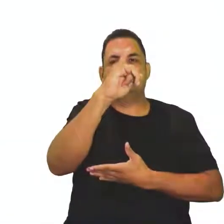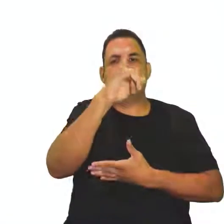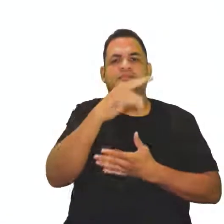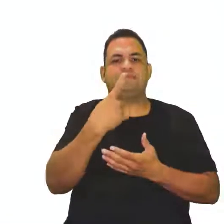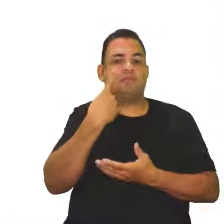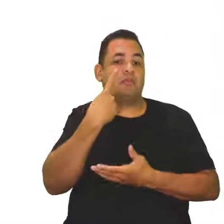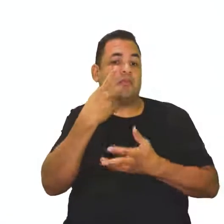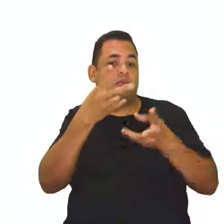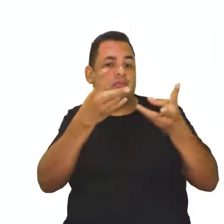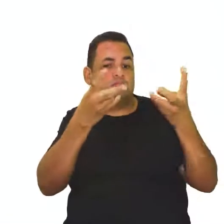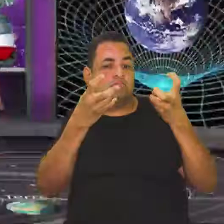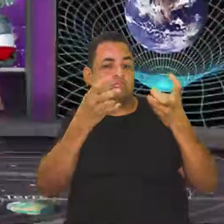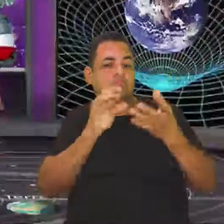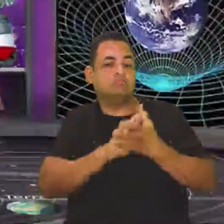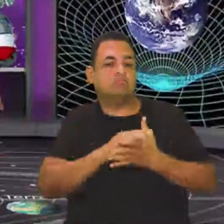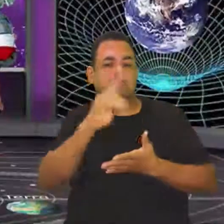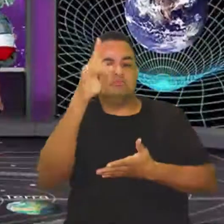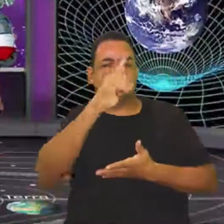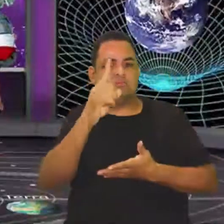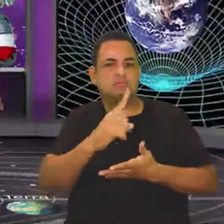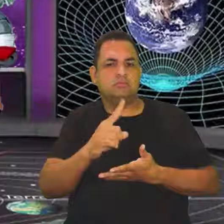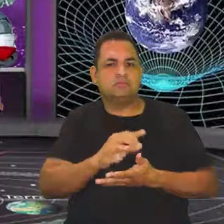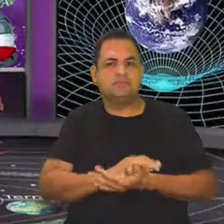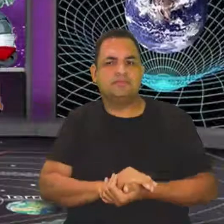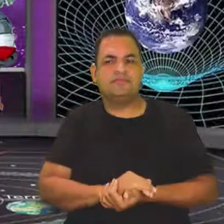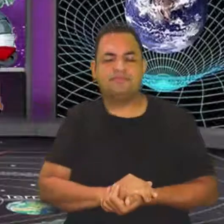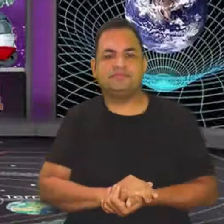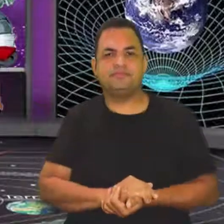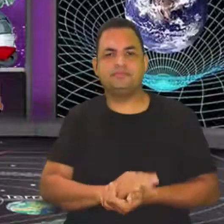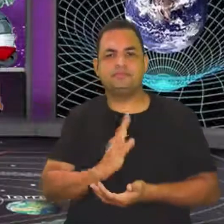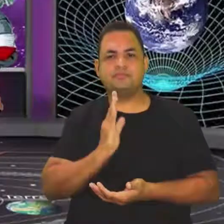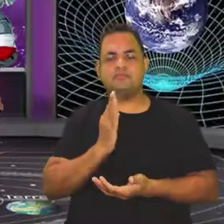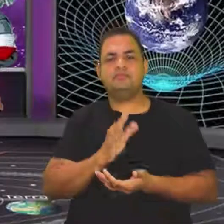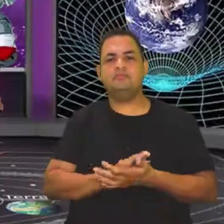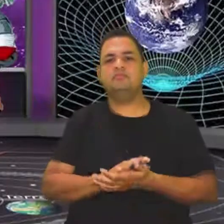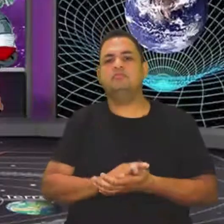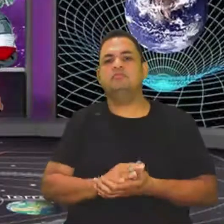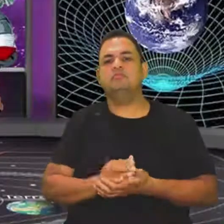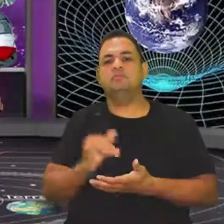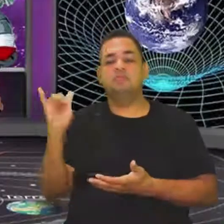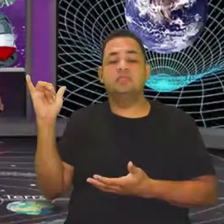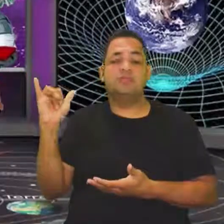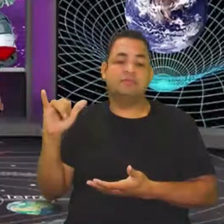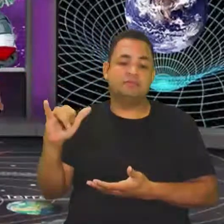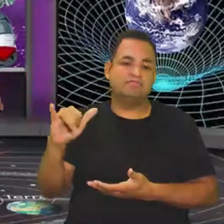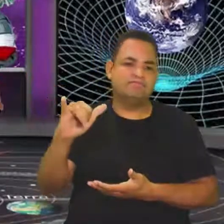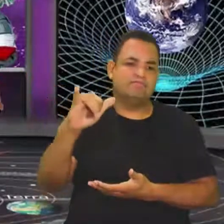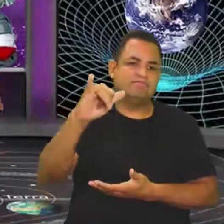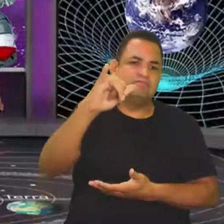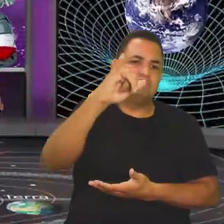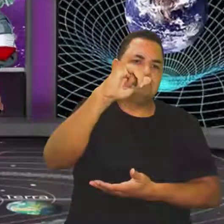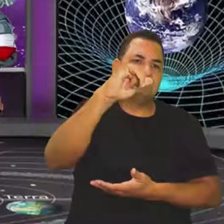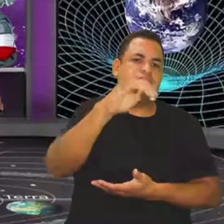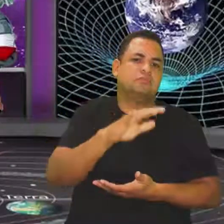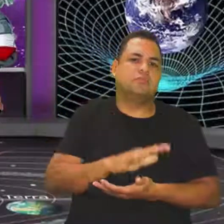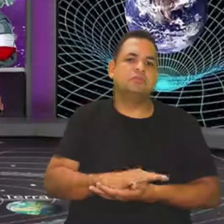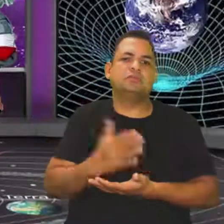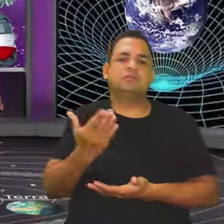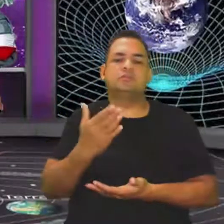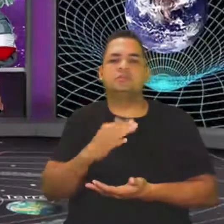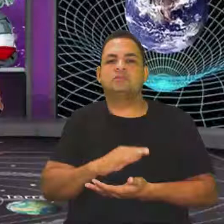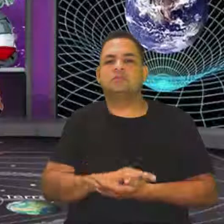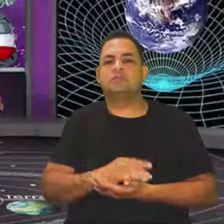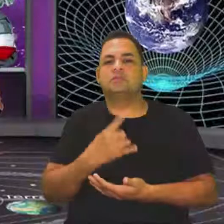e perceber essa descarga. Até falei na última aula essa situação, você está viajando e ocorre aquelas descargas. Como hoje